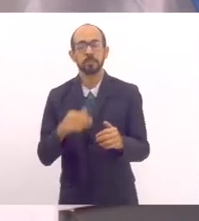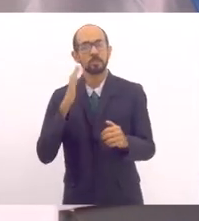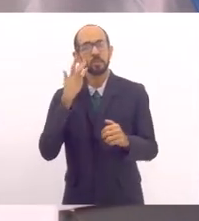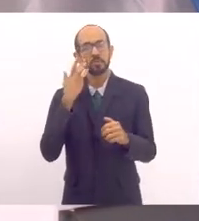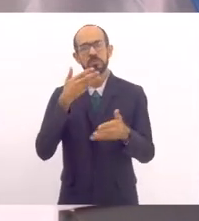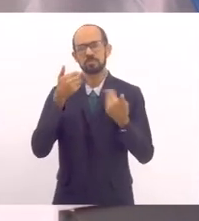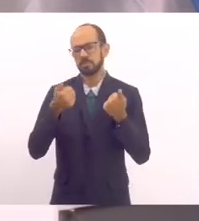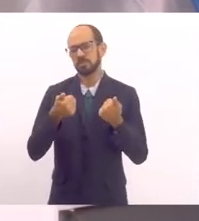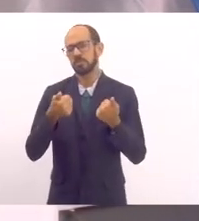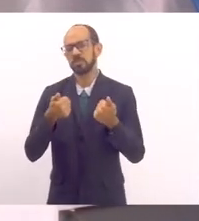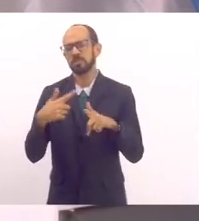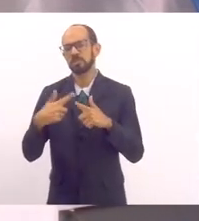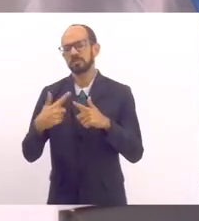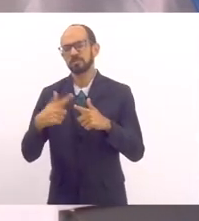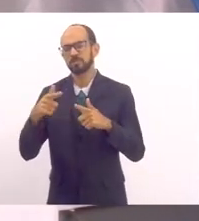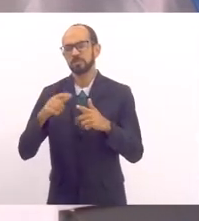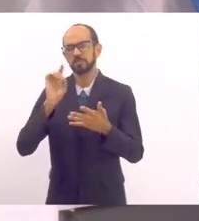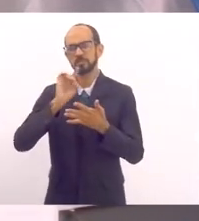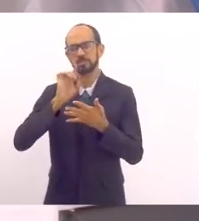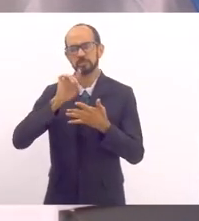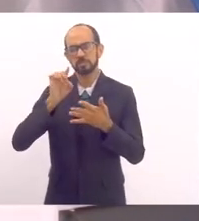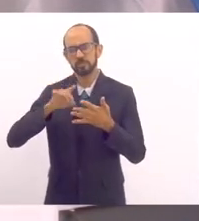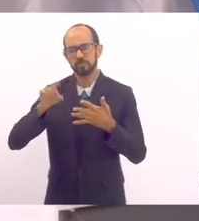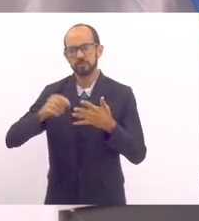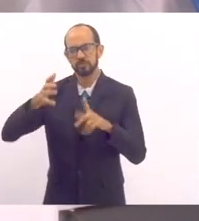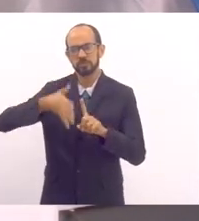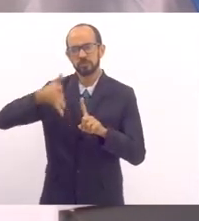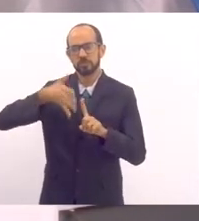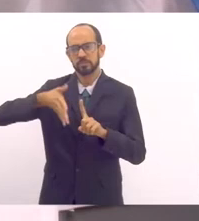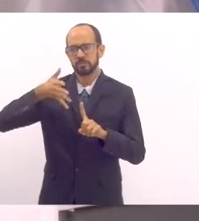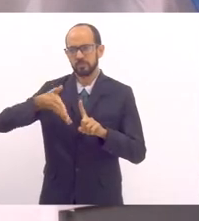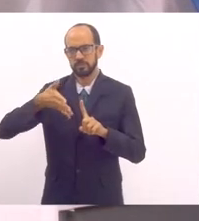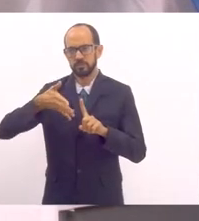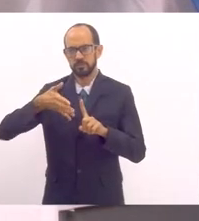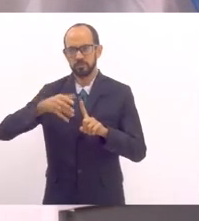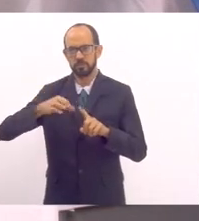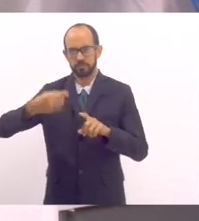plausível, em vez de a gente começar aqui a debater um por um, tá?